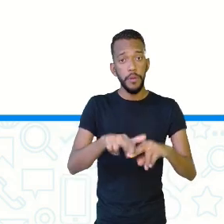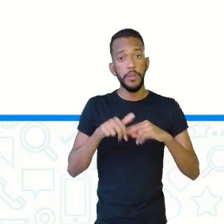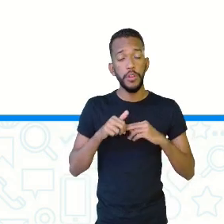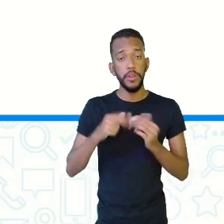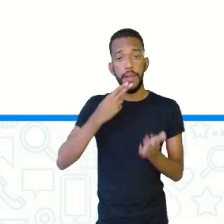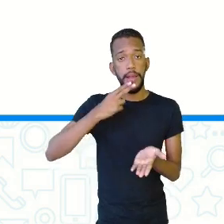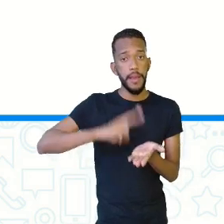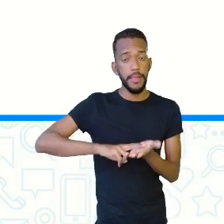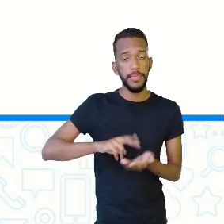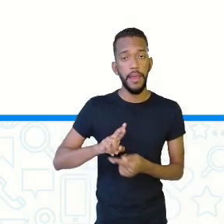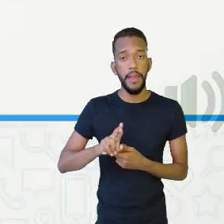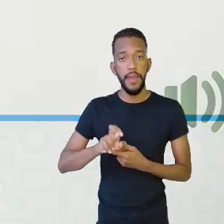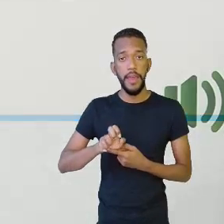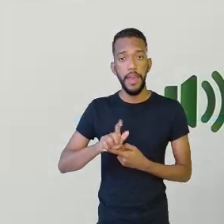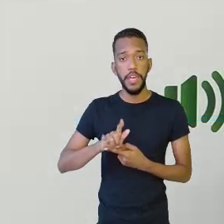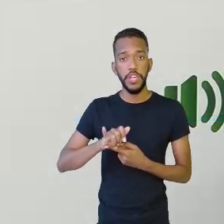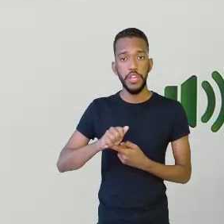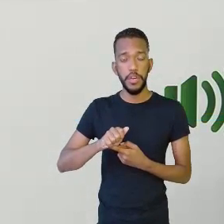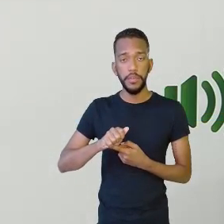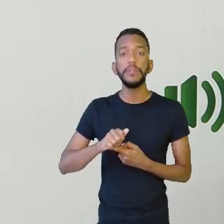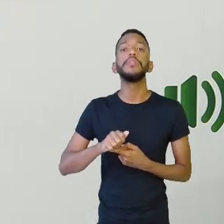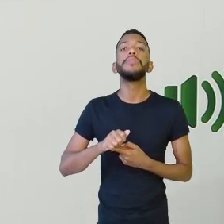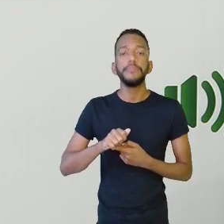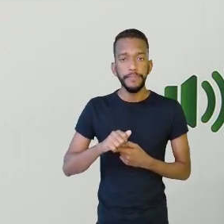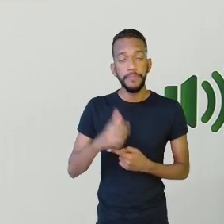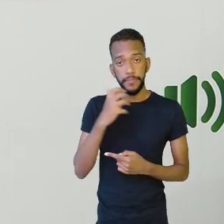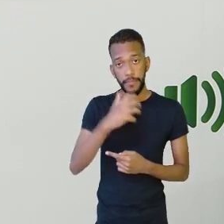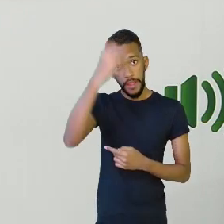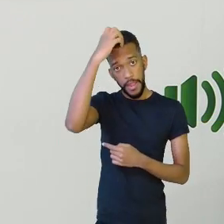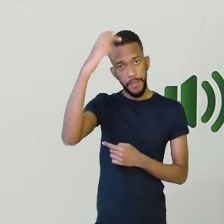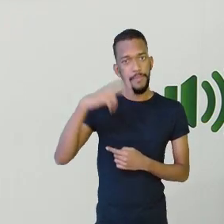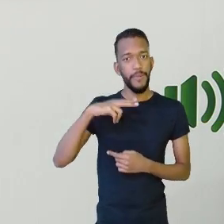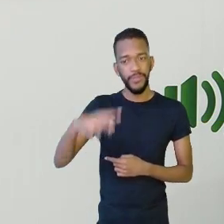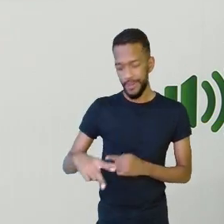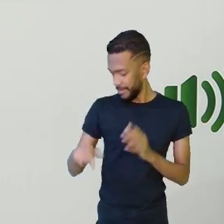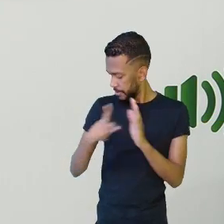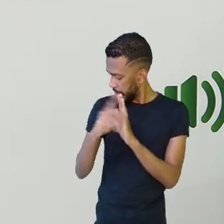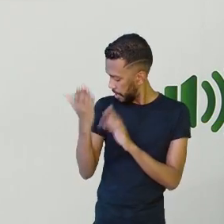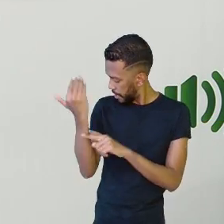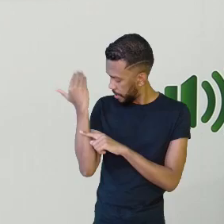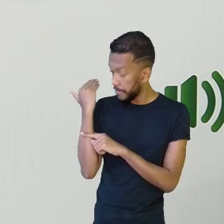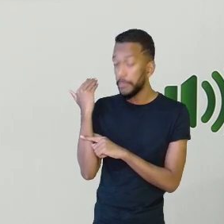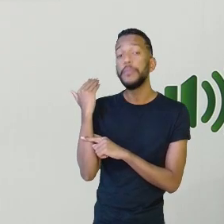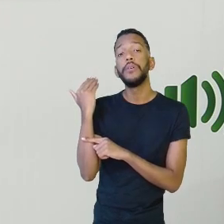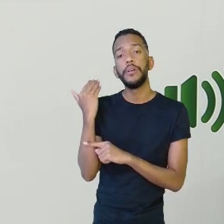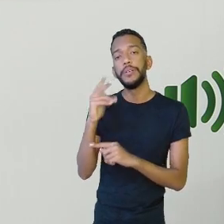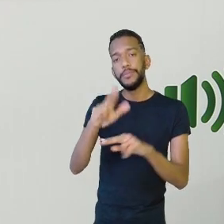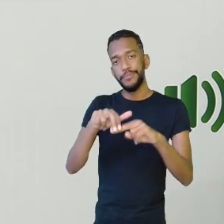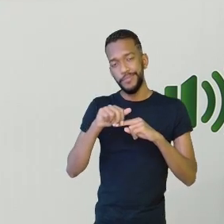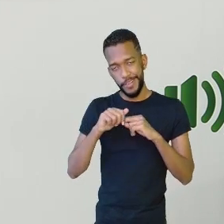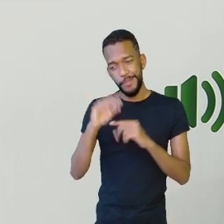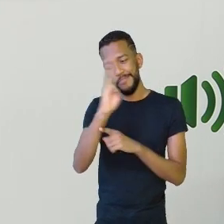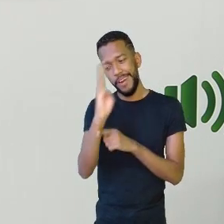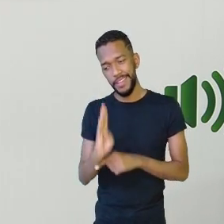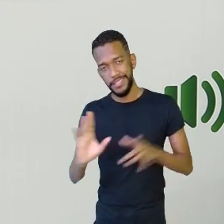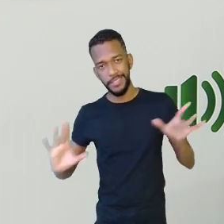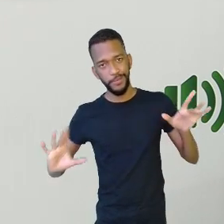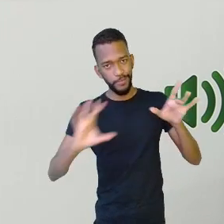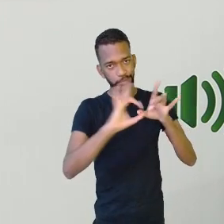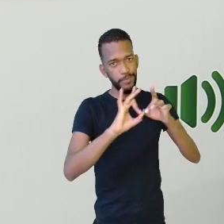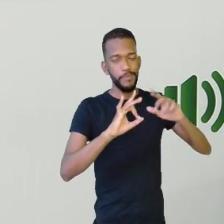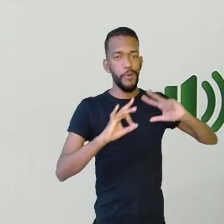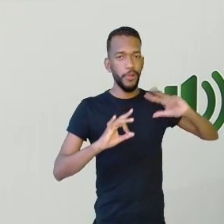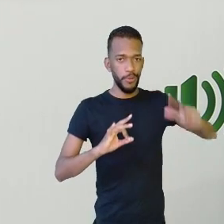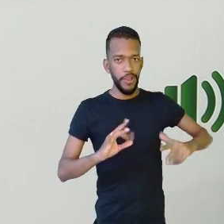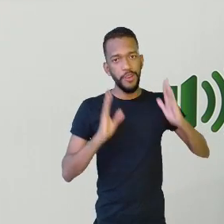Carta Régia. Então, foi necessário que o rei de Portugal, na época, já que o Brasil fazia parte de